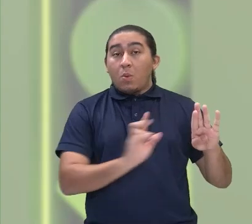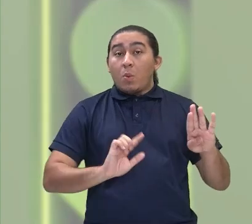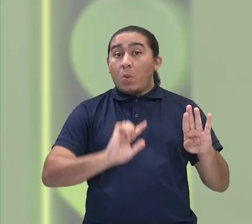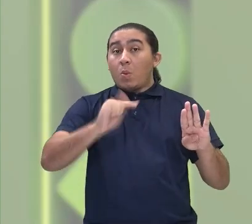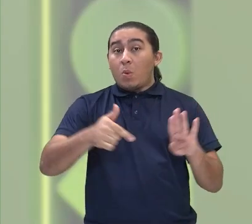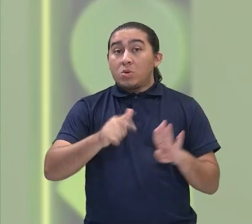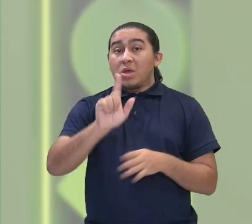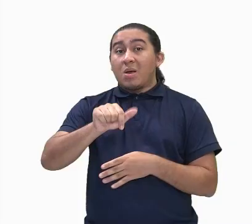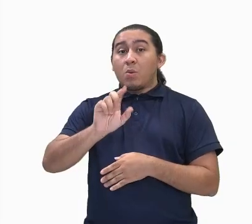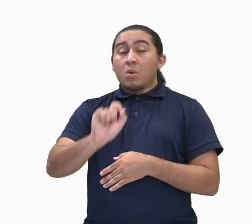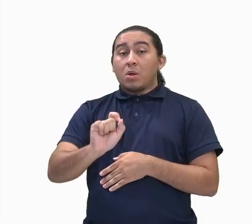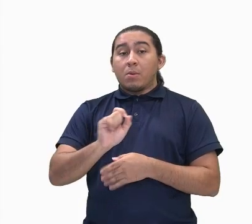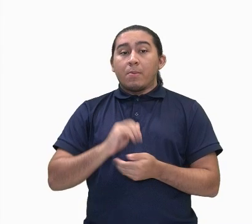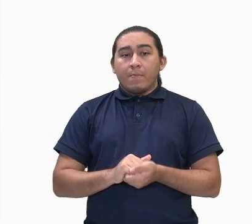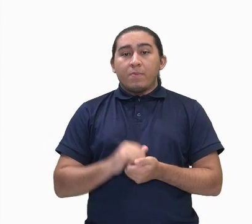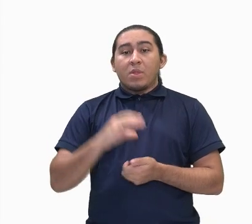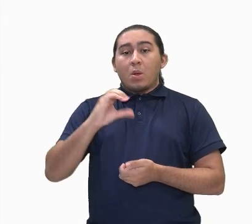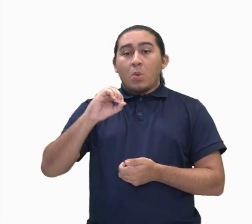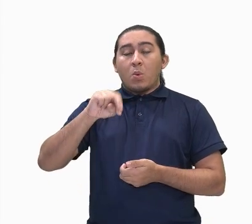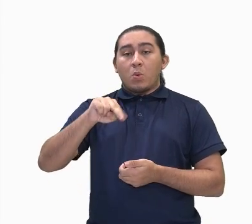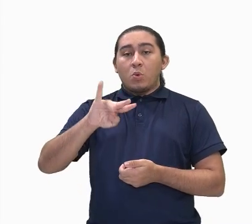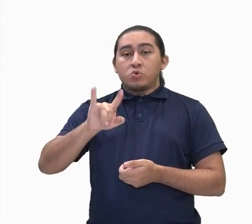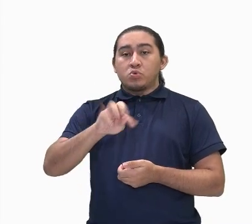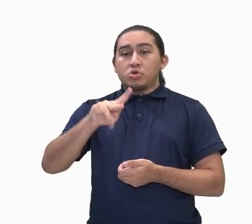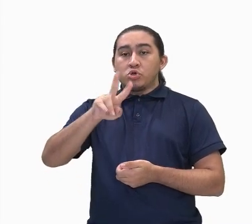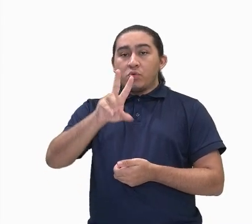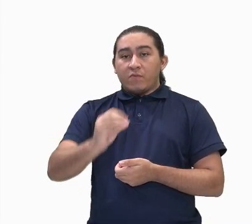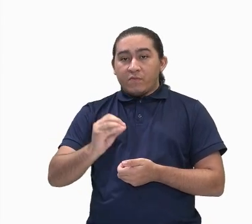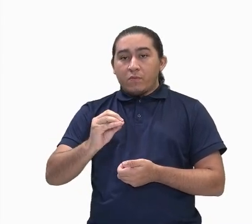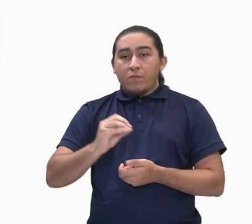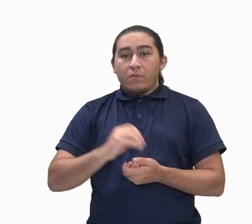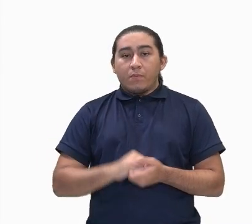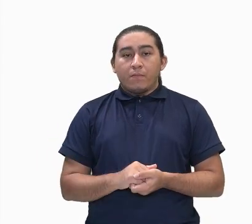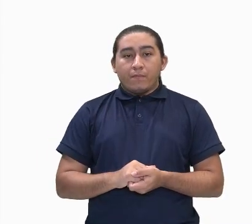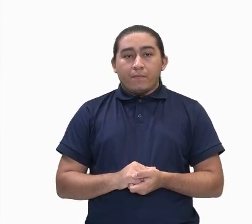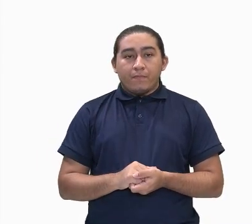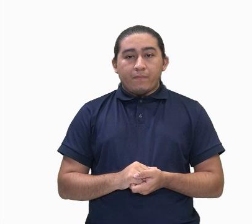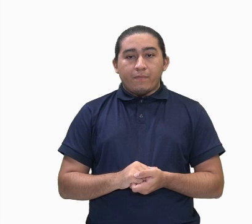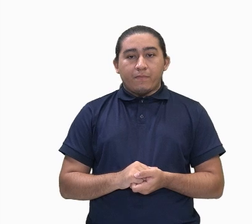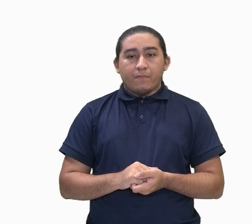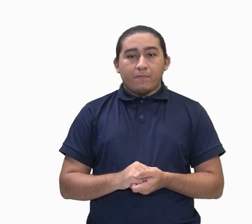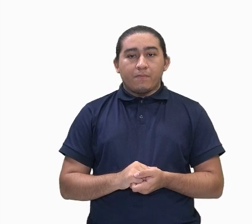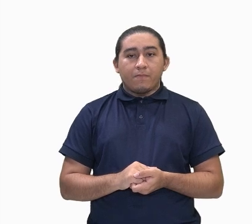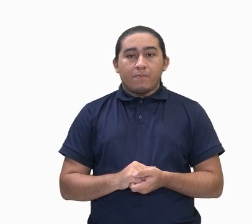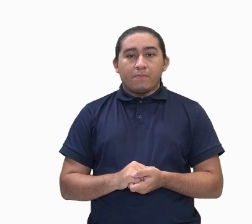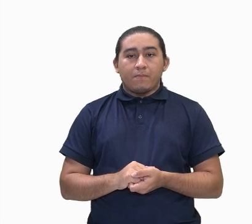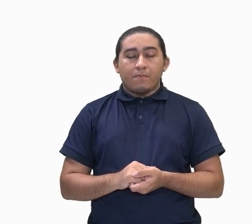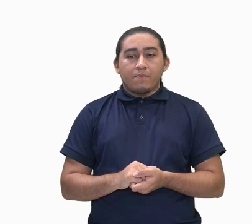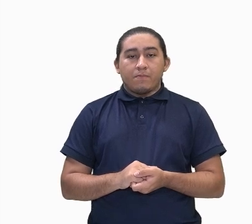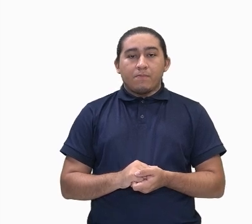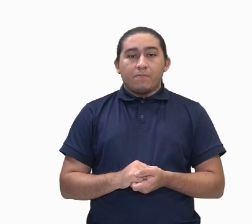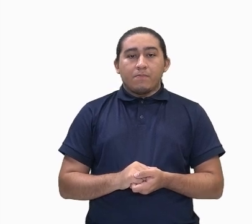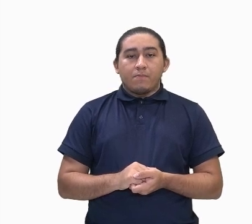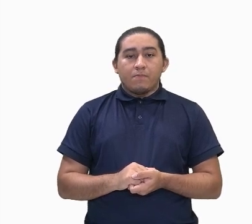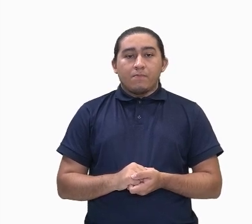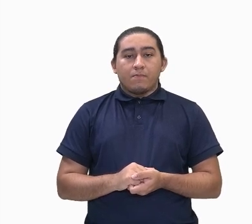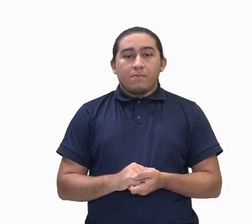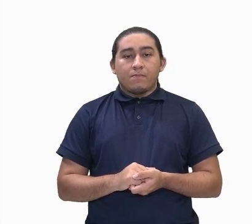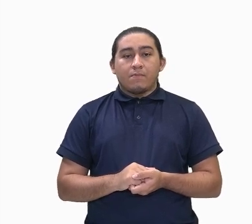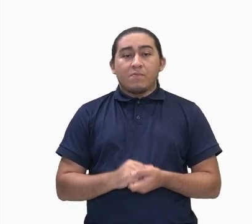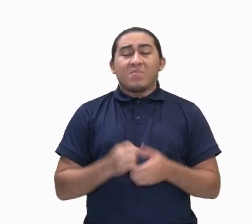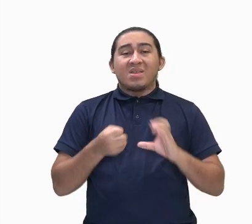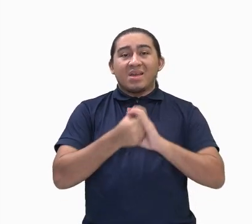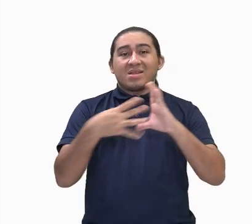o tecido conjuntivo. O tecido conjuntivo, ele caracteriza-se por preenchimento